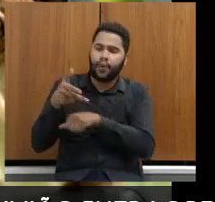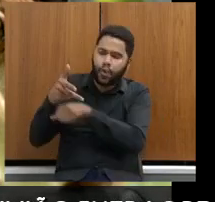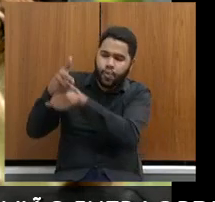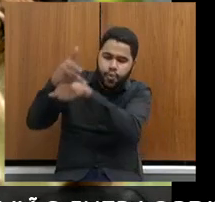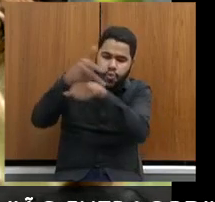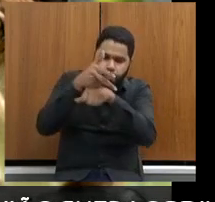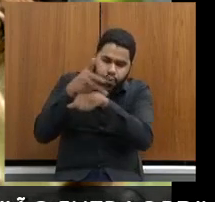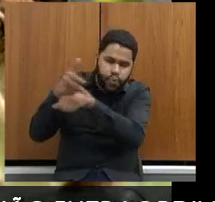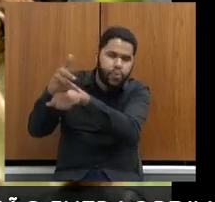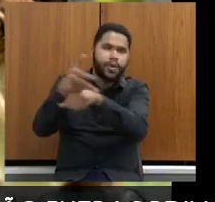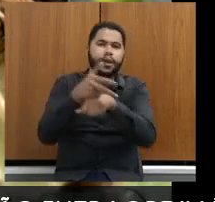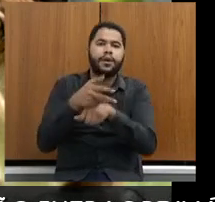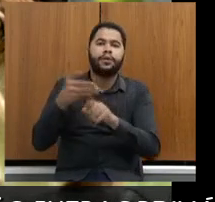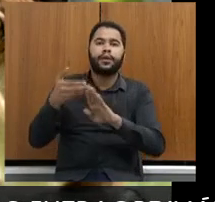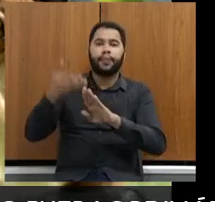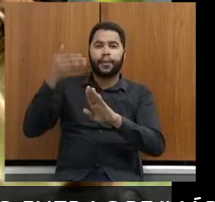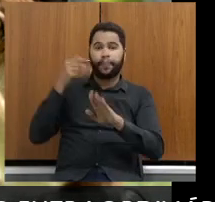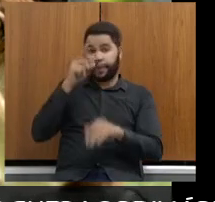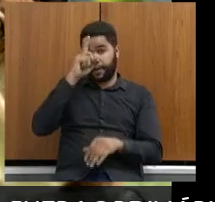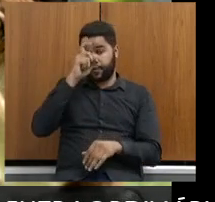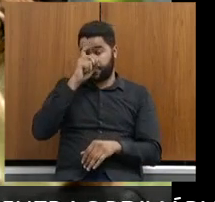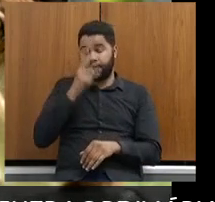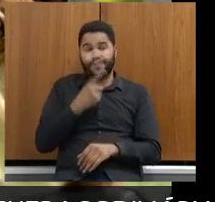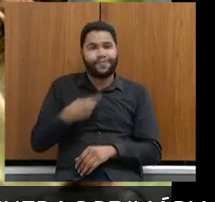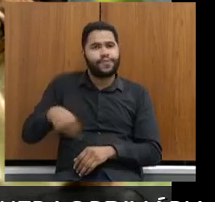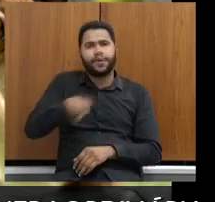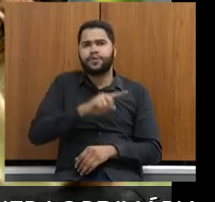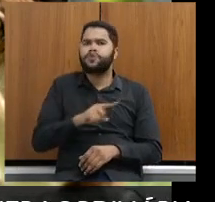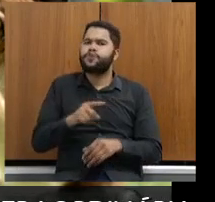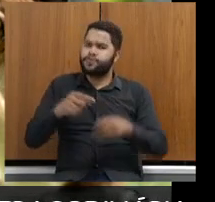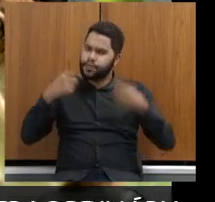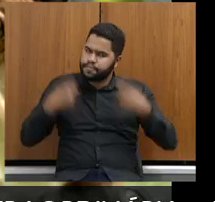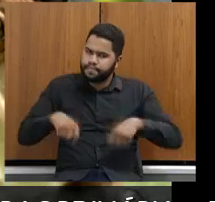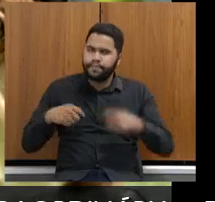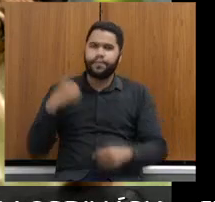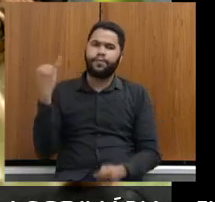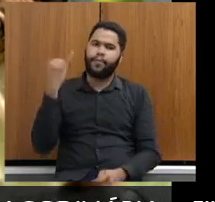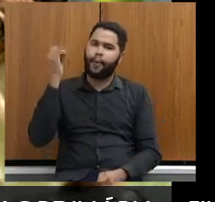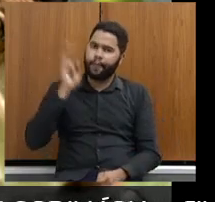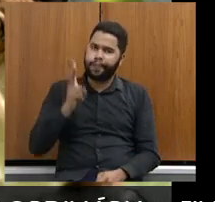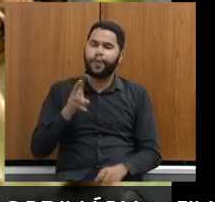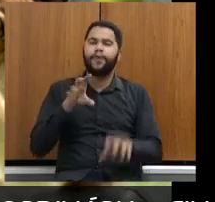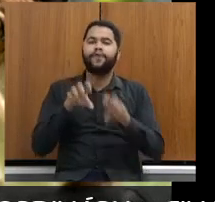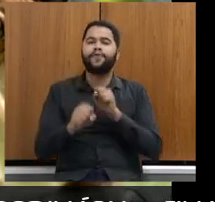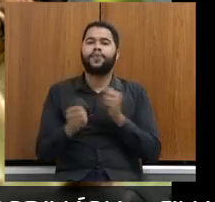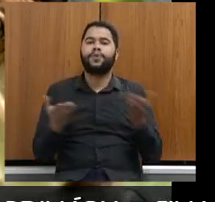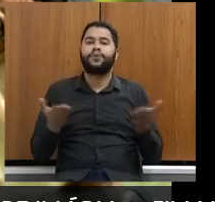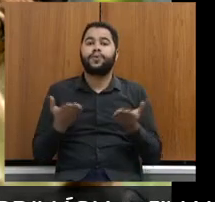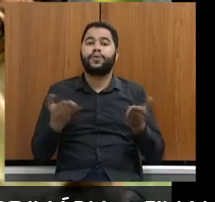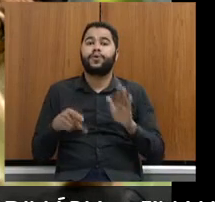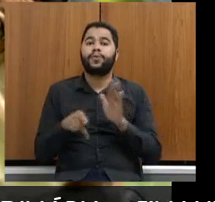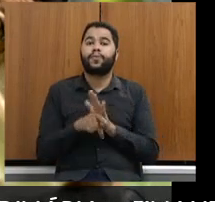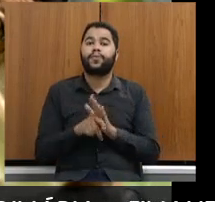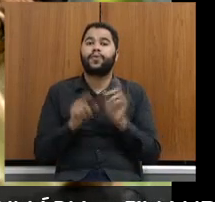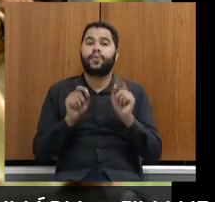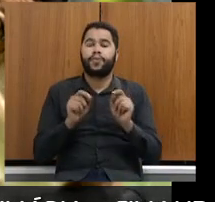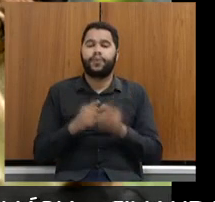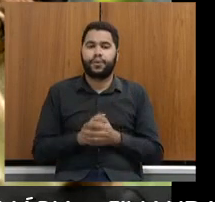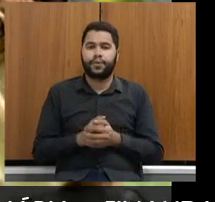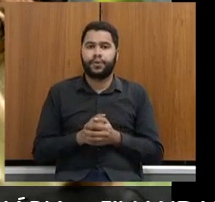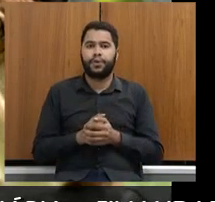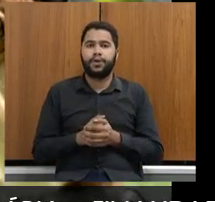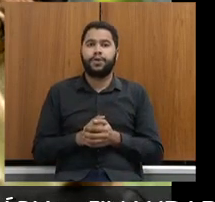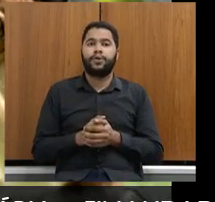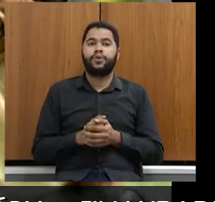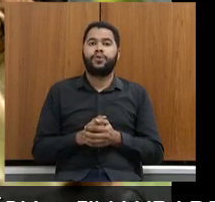atendimento pré-hospitalar de combate esse aqui pra gente é indispensável estava agora na formatura comando eu tava na formatura do do